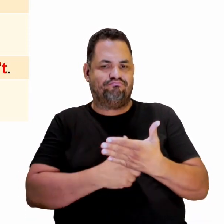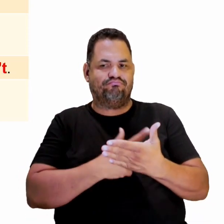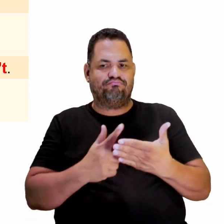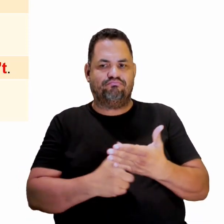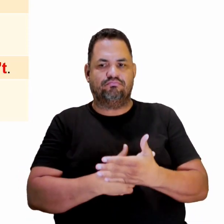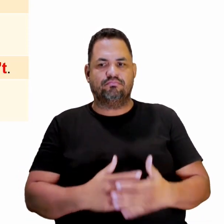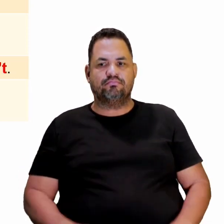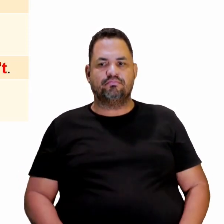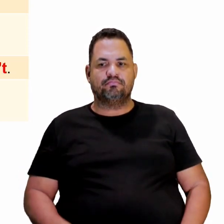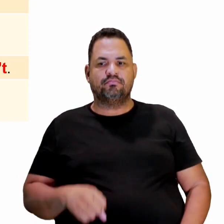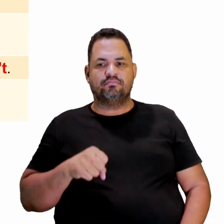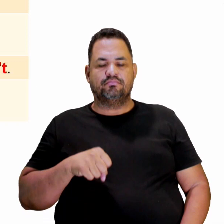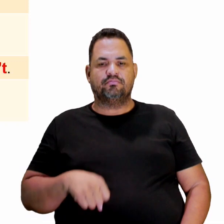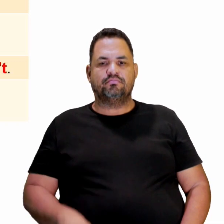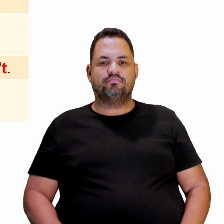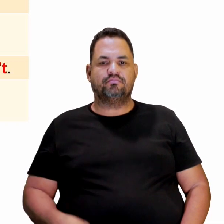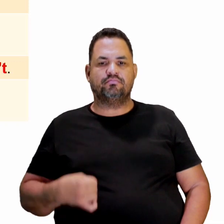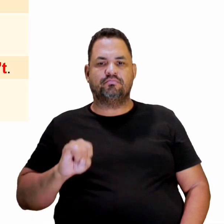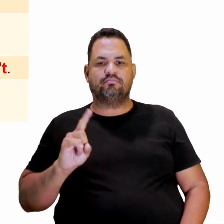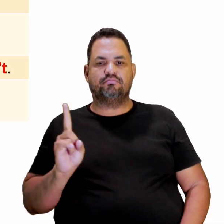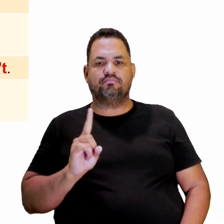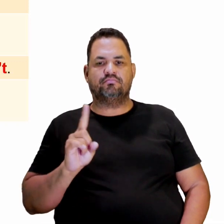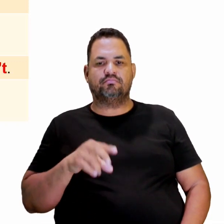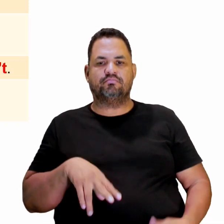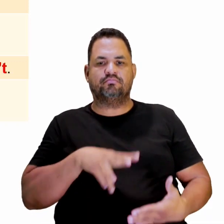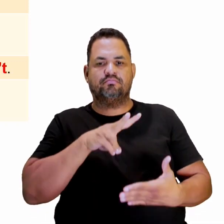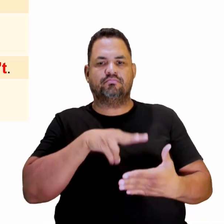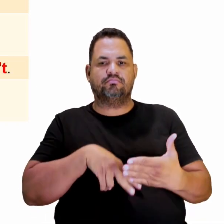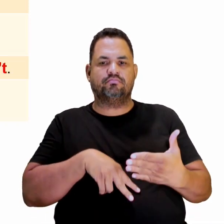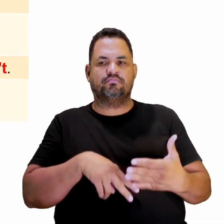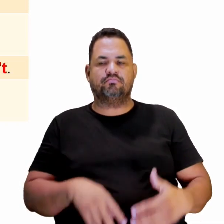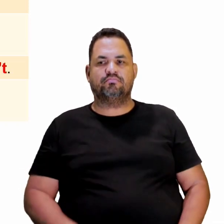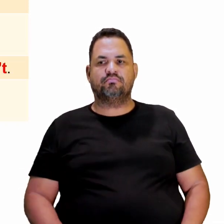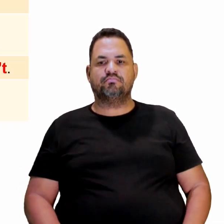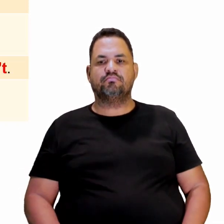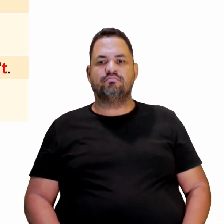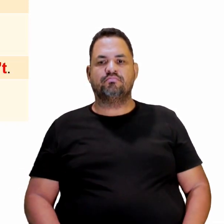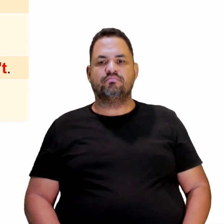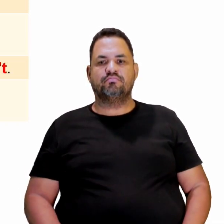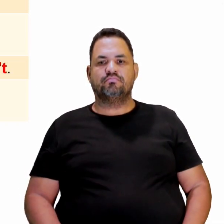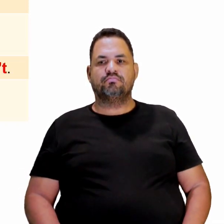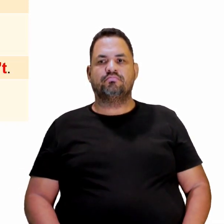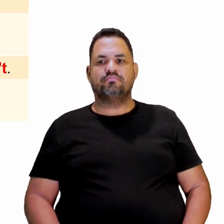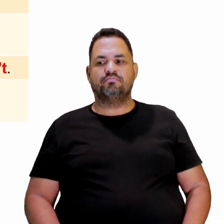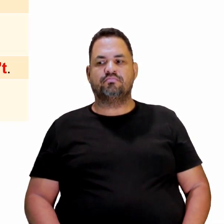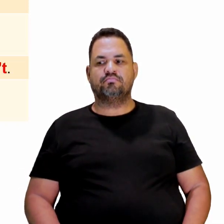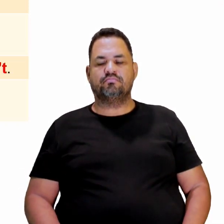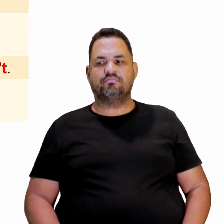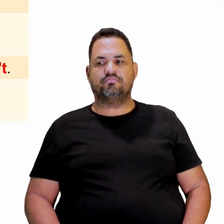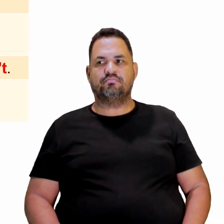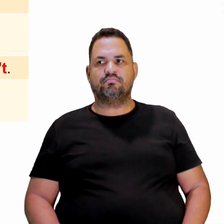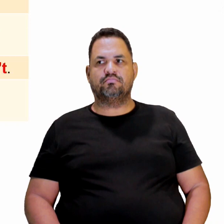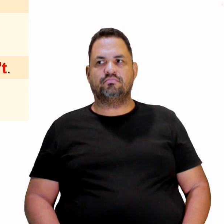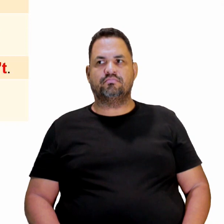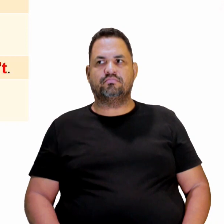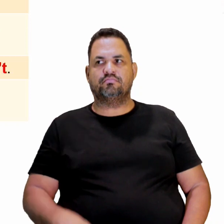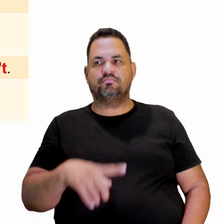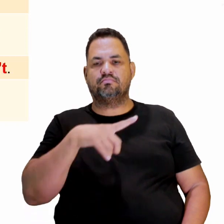she will, se ela não for ler, no, she won't. E aí fica as nossas